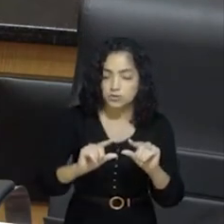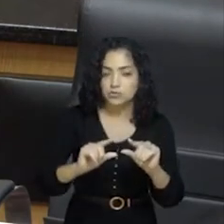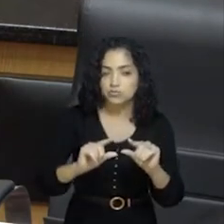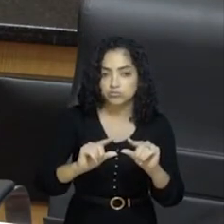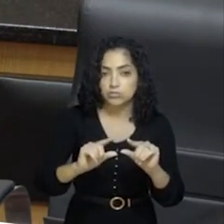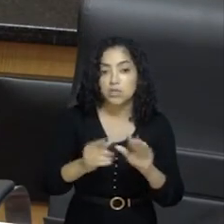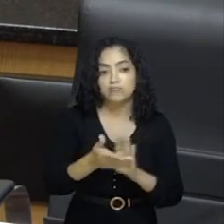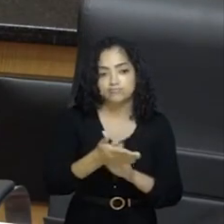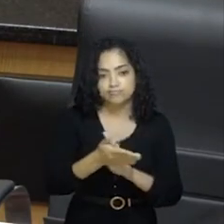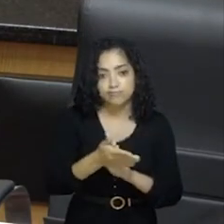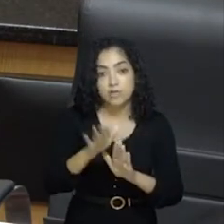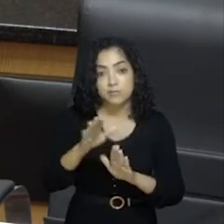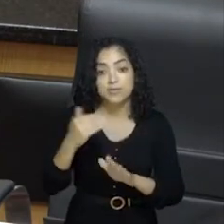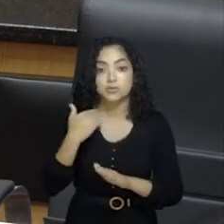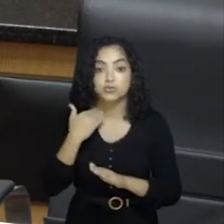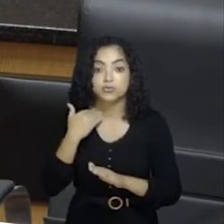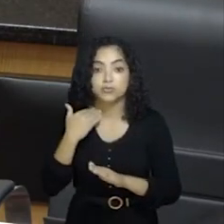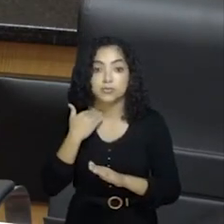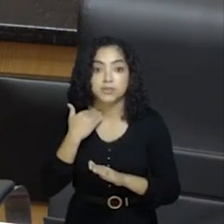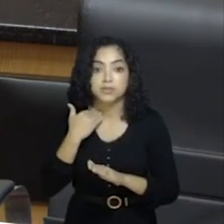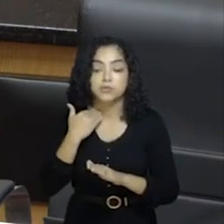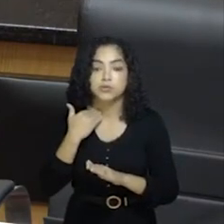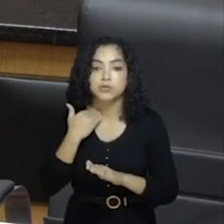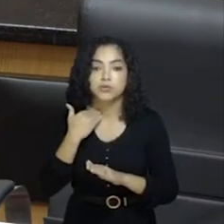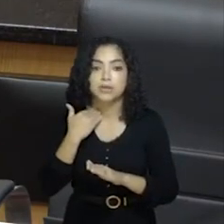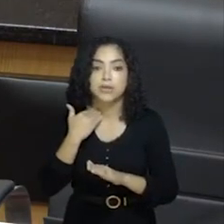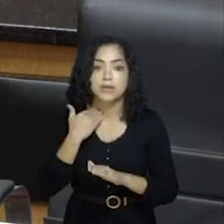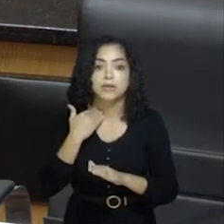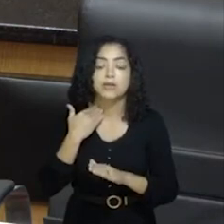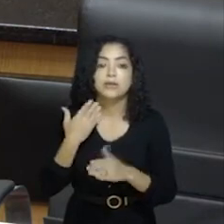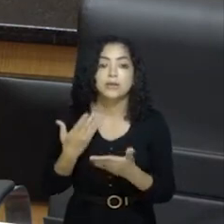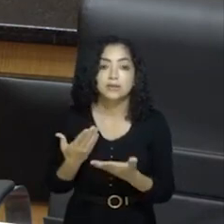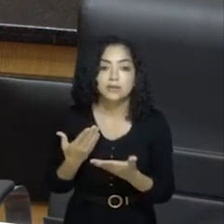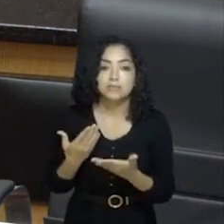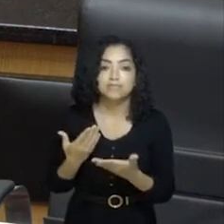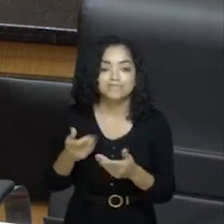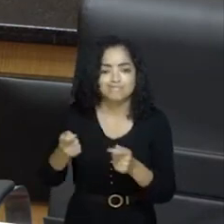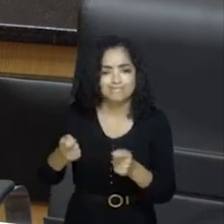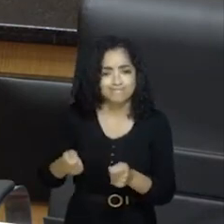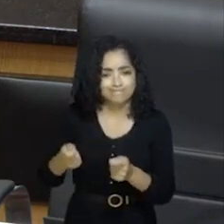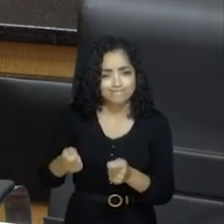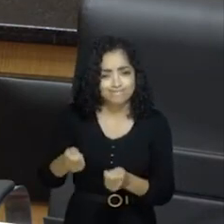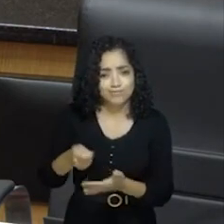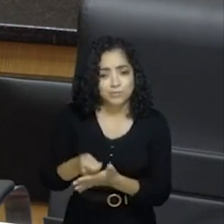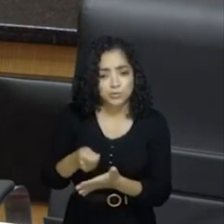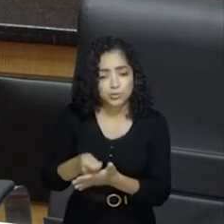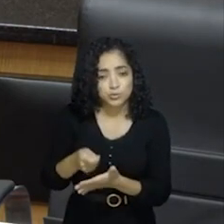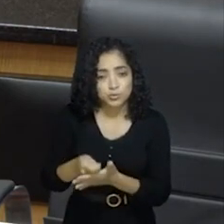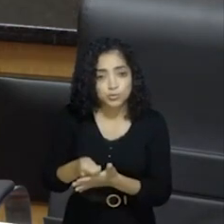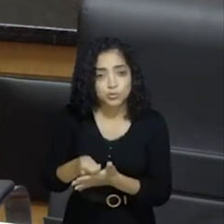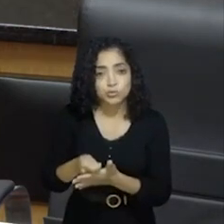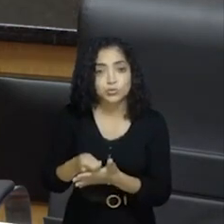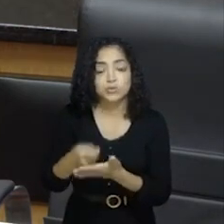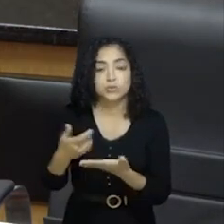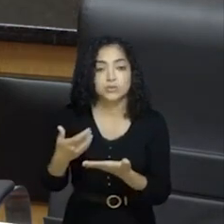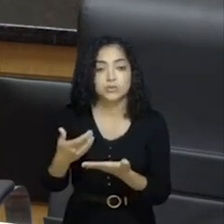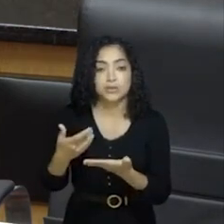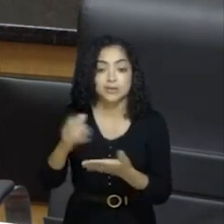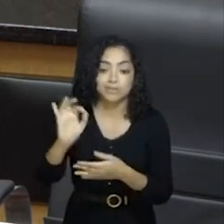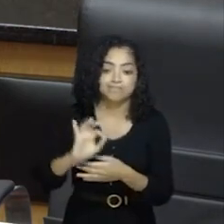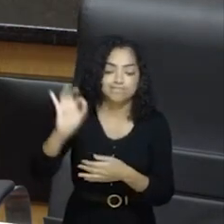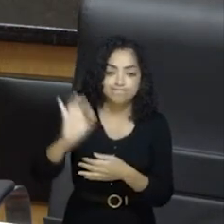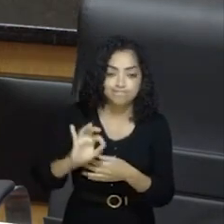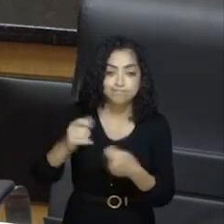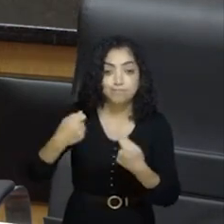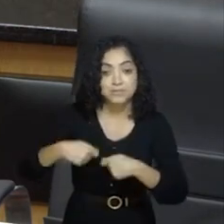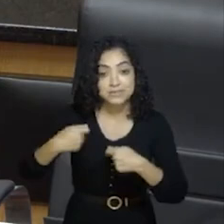parabenizamos mas o banco central que tem mantido uma posição muito dura muito inflexível em relação ao juros precisa